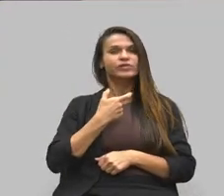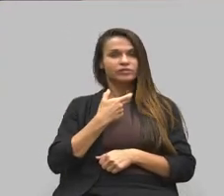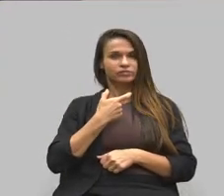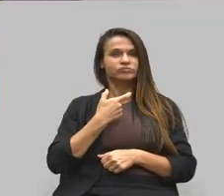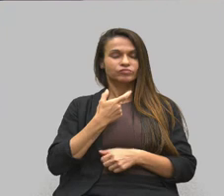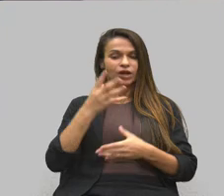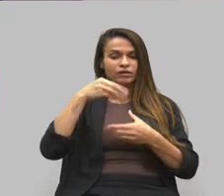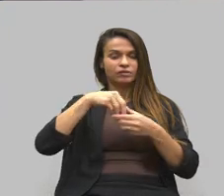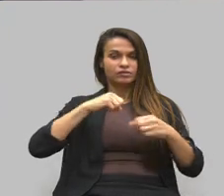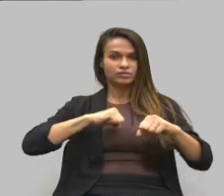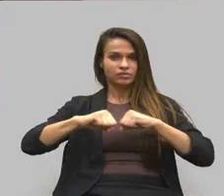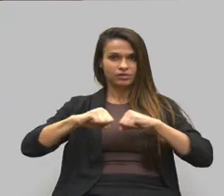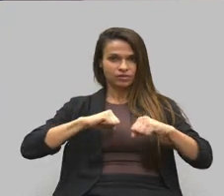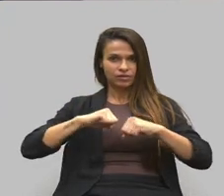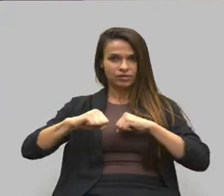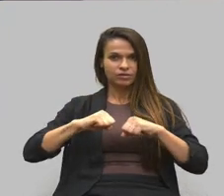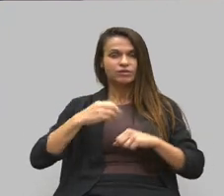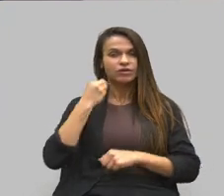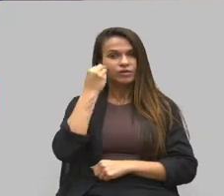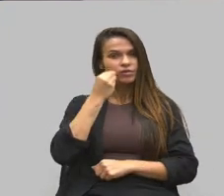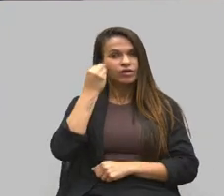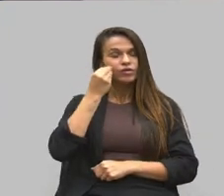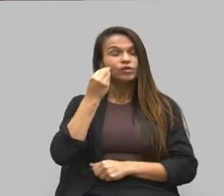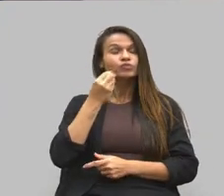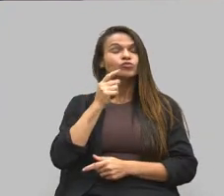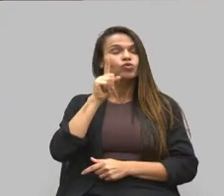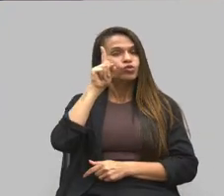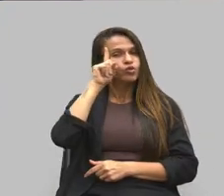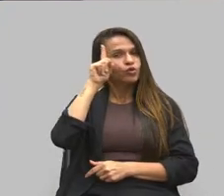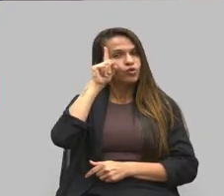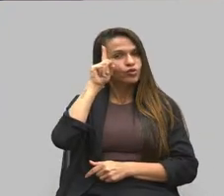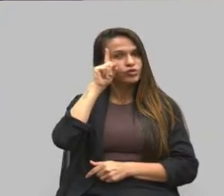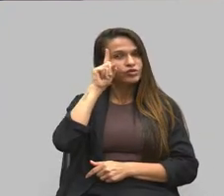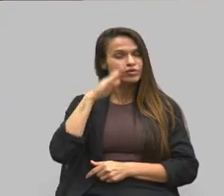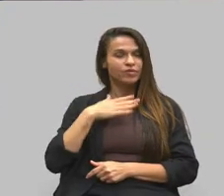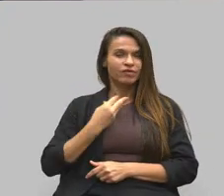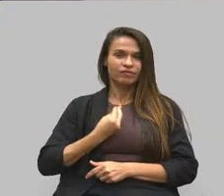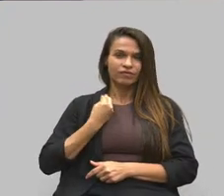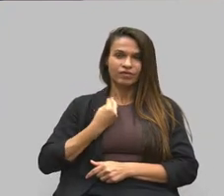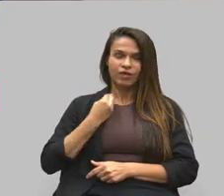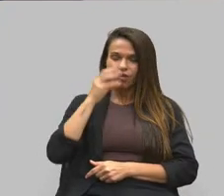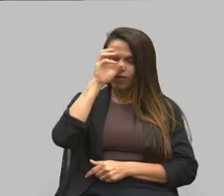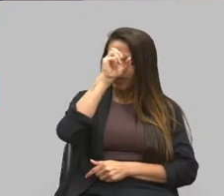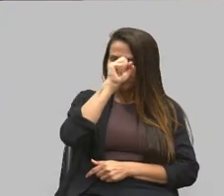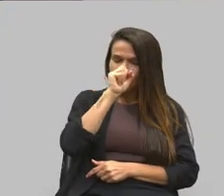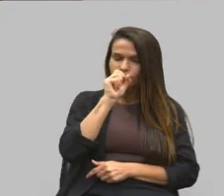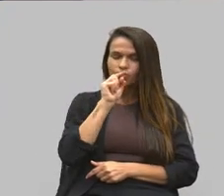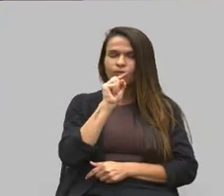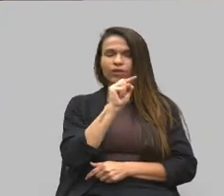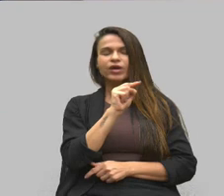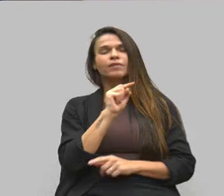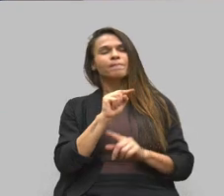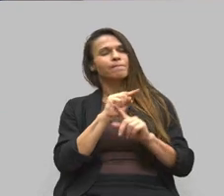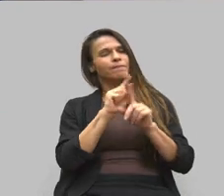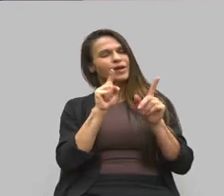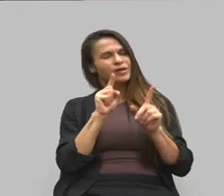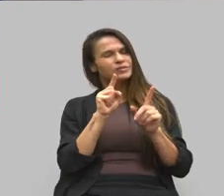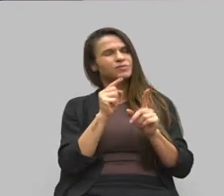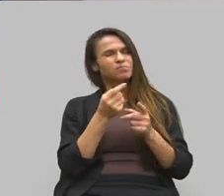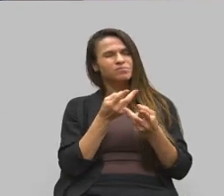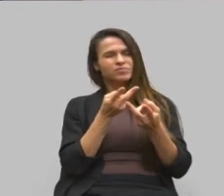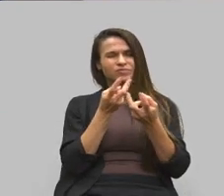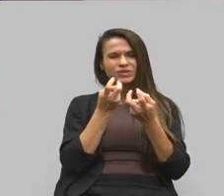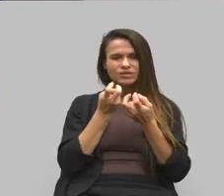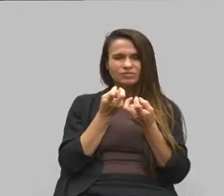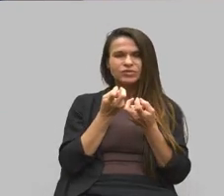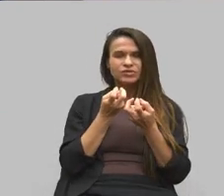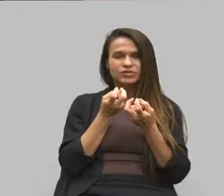vivencio isso no meu dia a dia eu aprendo com ele mas eu vejo como ess esse cuidado